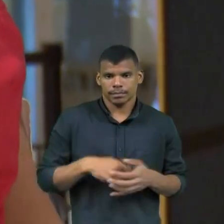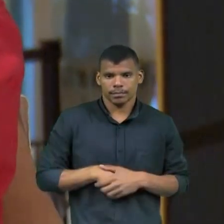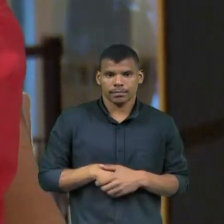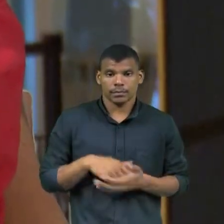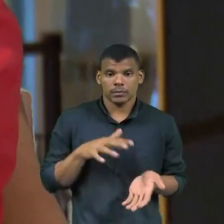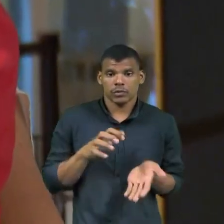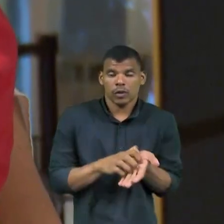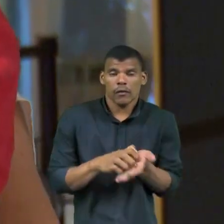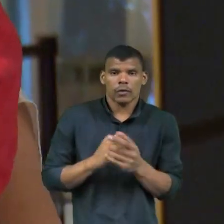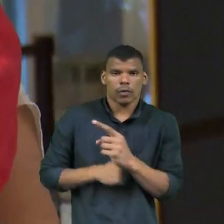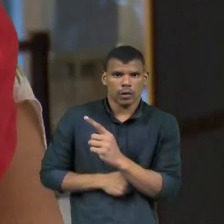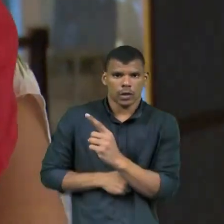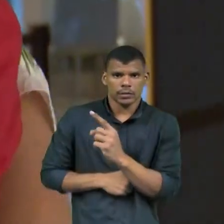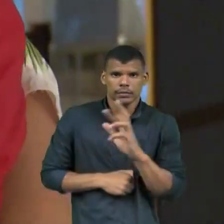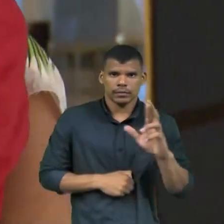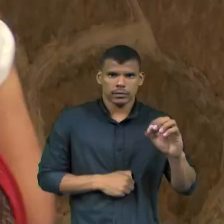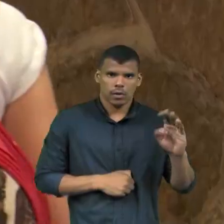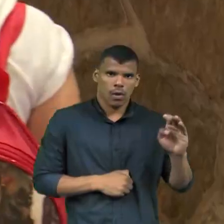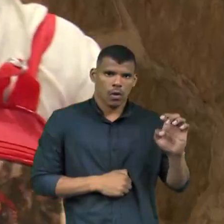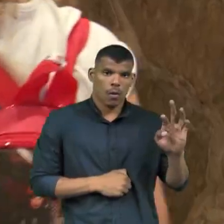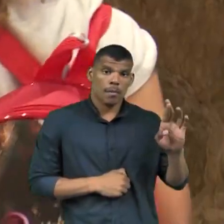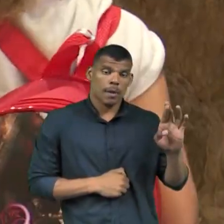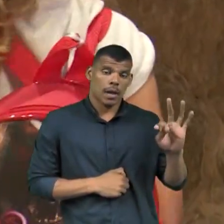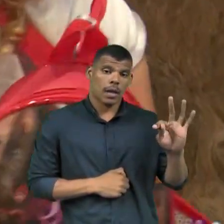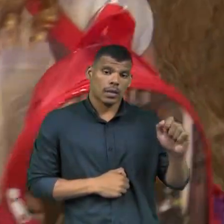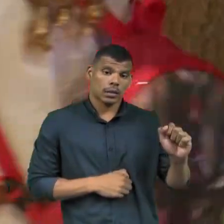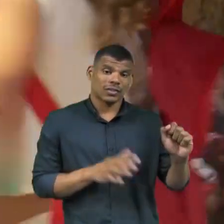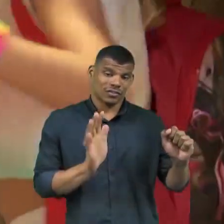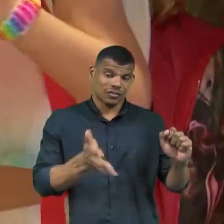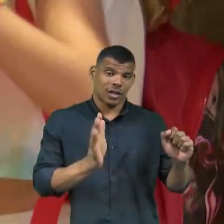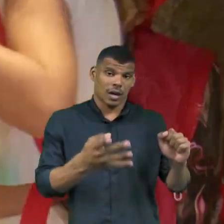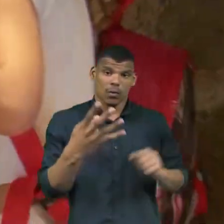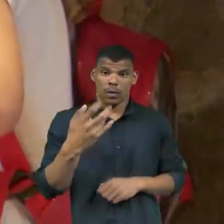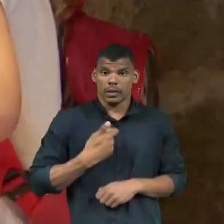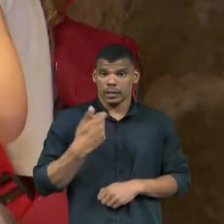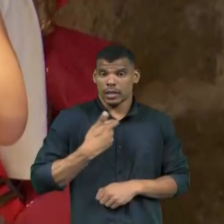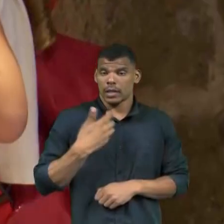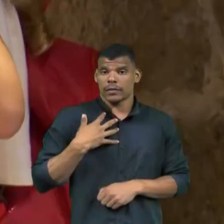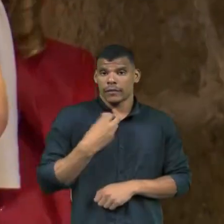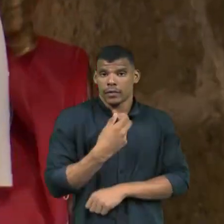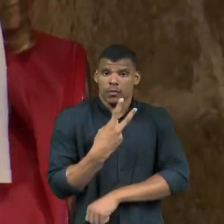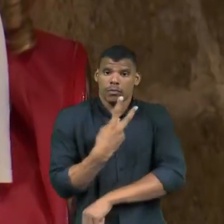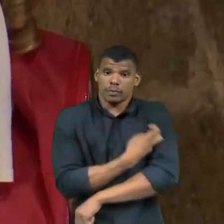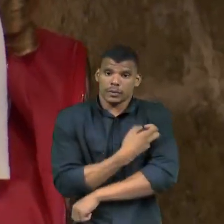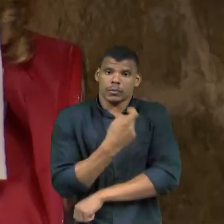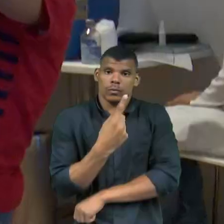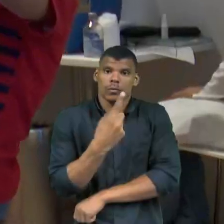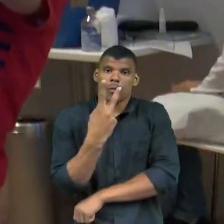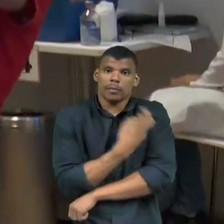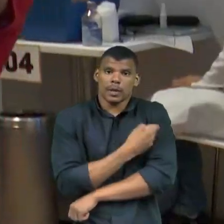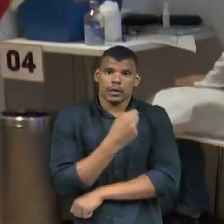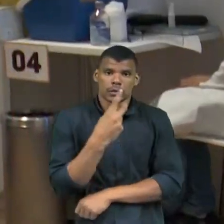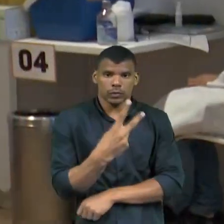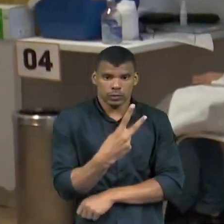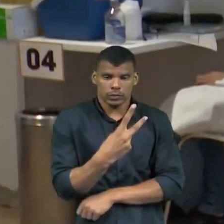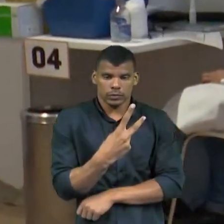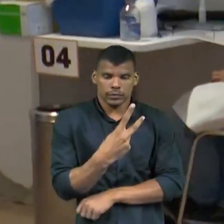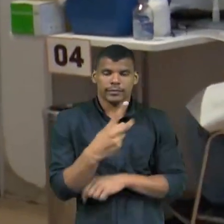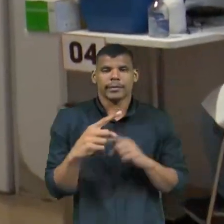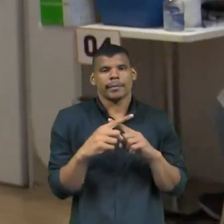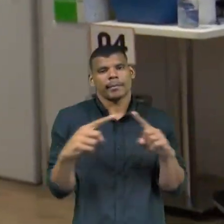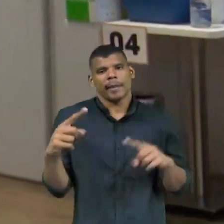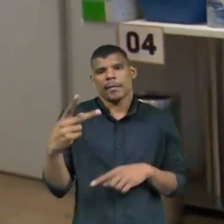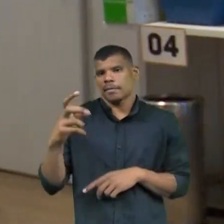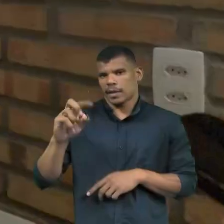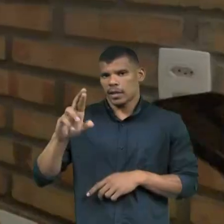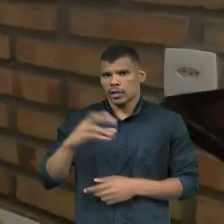pública Roberta Teófilo já tinha vacinado a Alice, de 4 anos, com as 2 doses contra a Covid-19. Faltava o Pedro, que